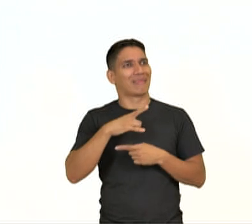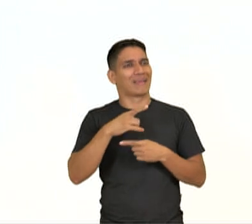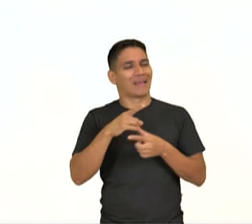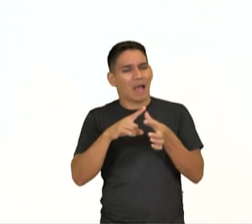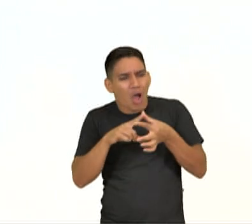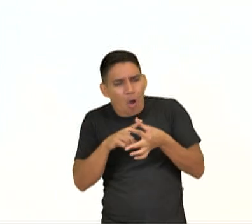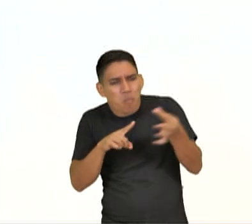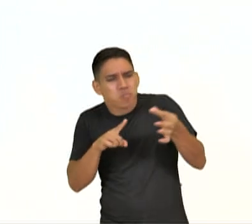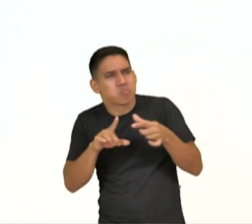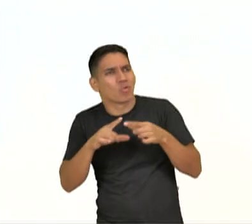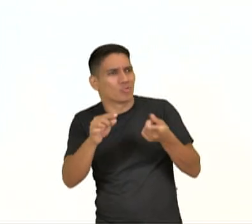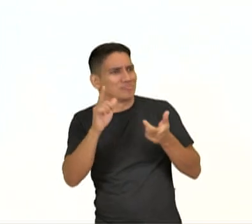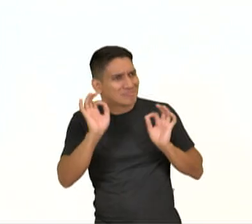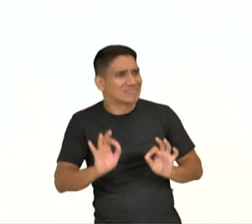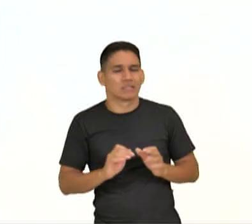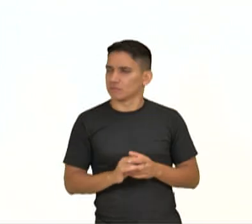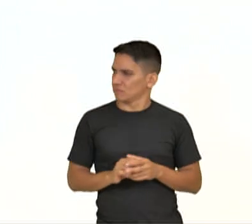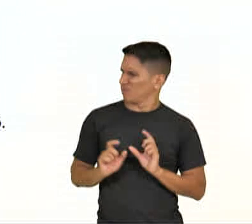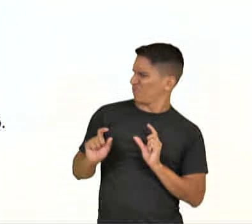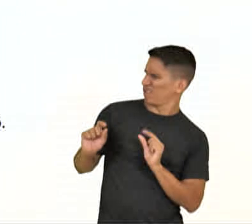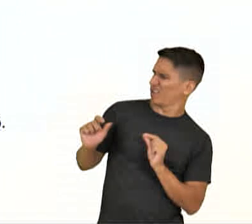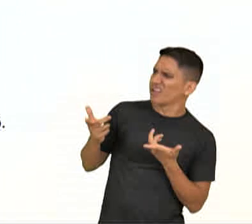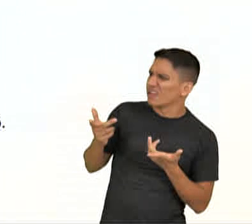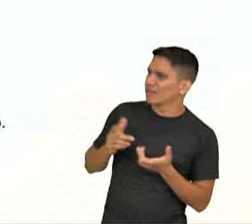certo? O que, cavalheiro?